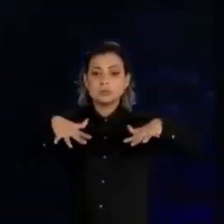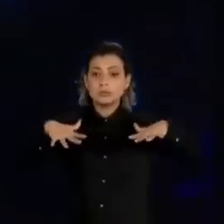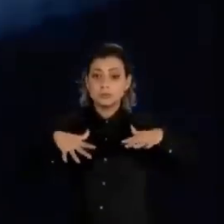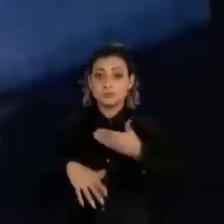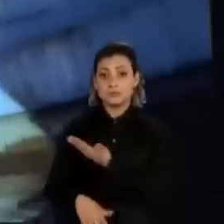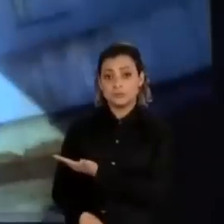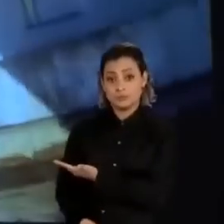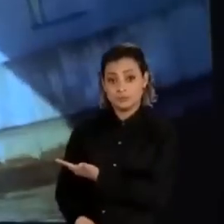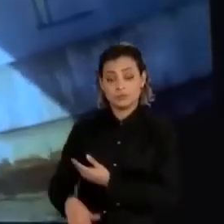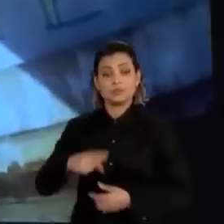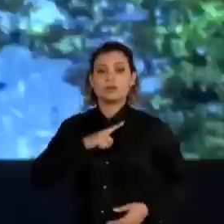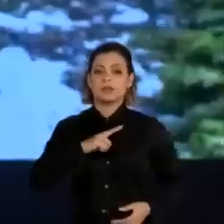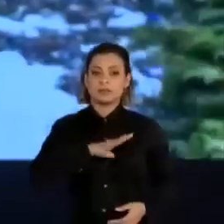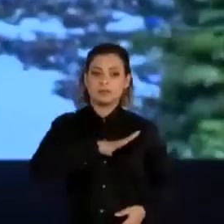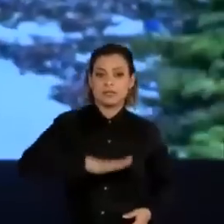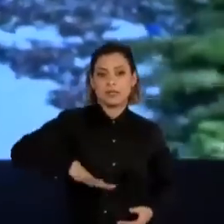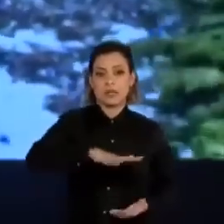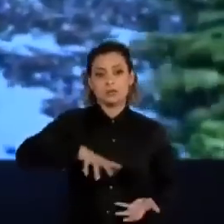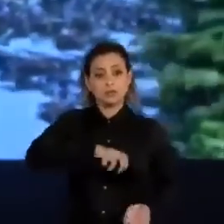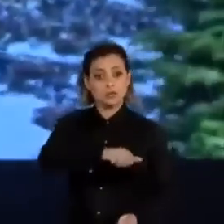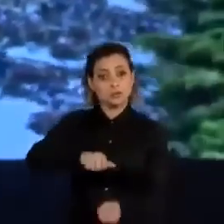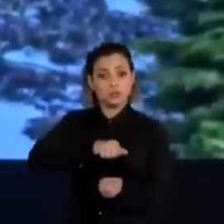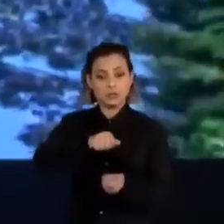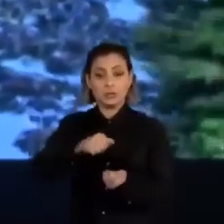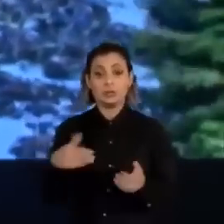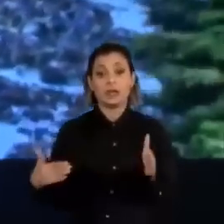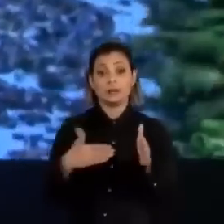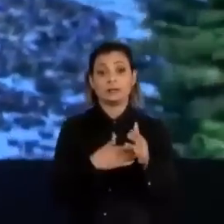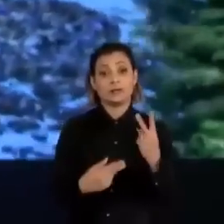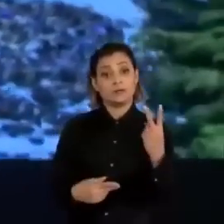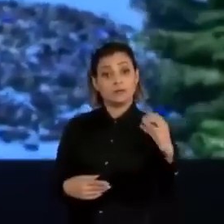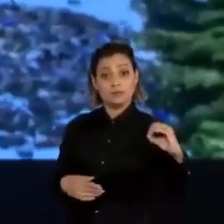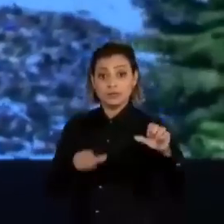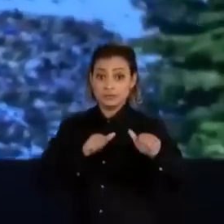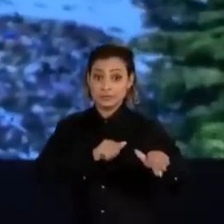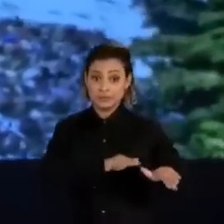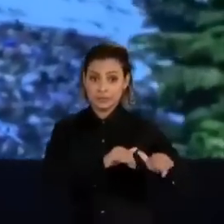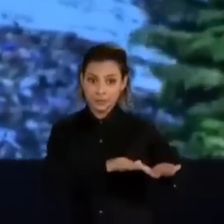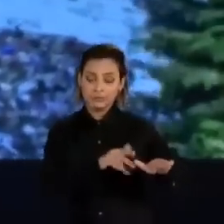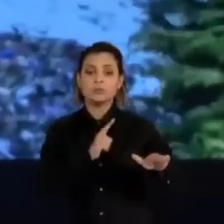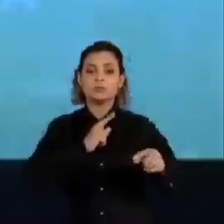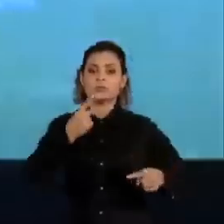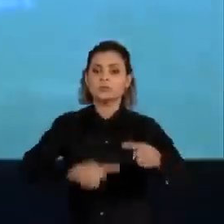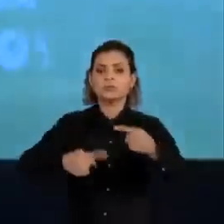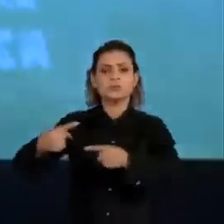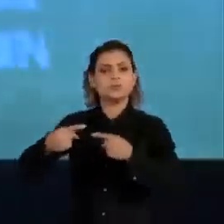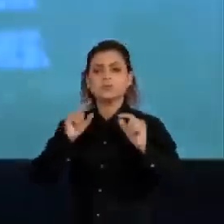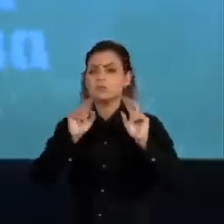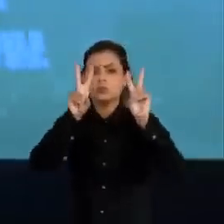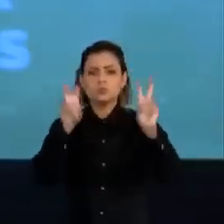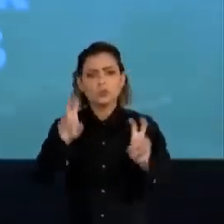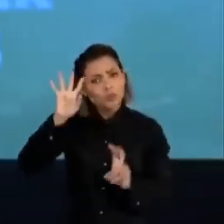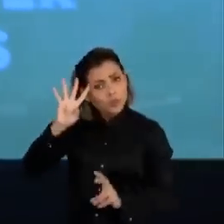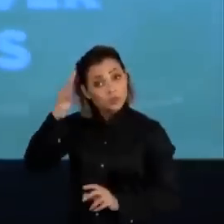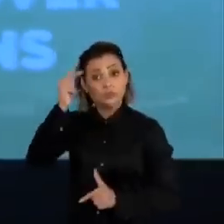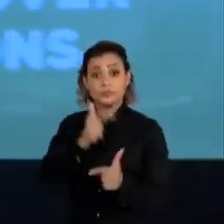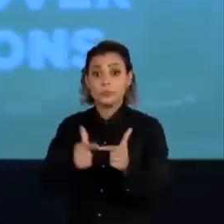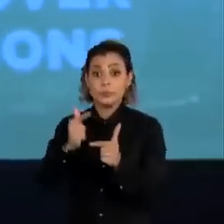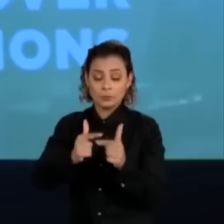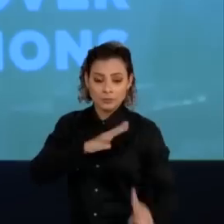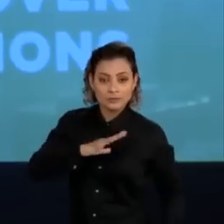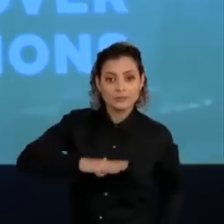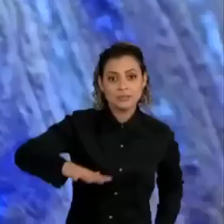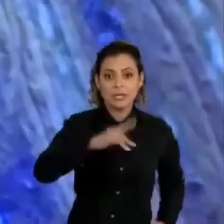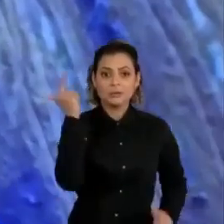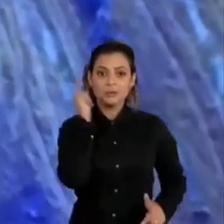Futuros Urbanos Sustentáveis. Até o dia 20 de setembro, serão discutidas soluções que ajudem as cidades a